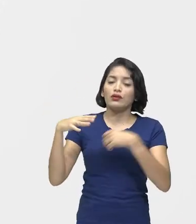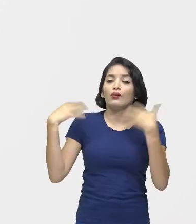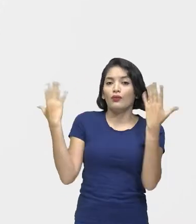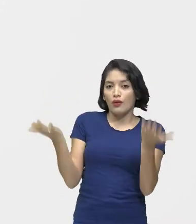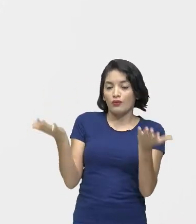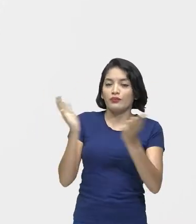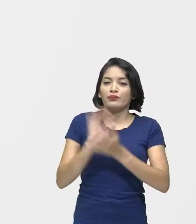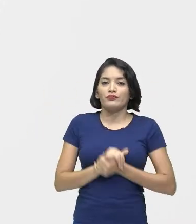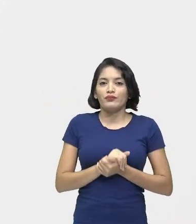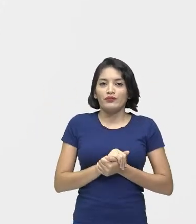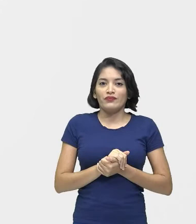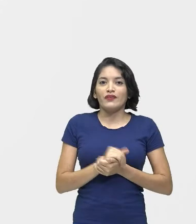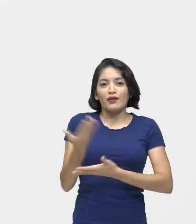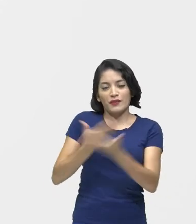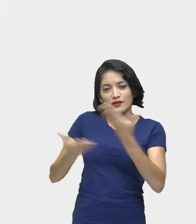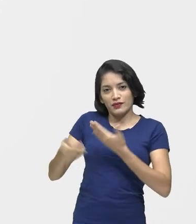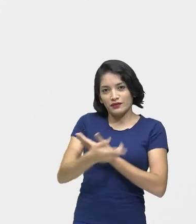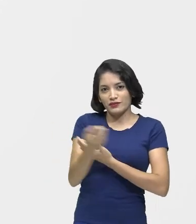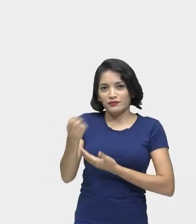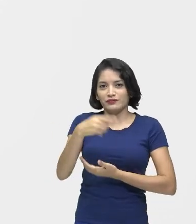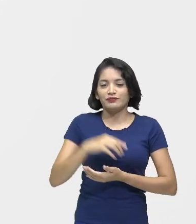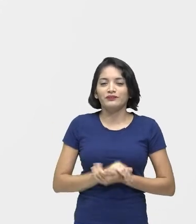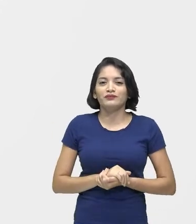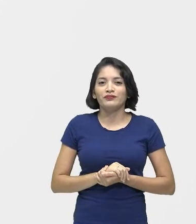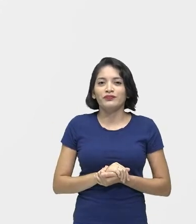para a correção e a participação de vocês.